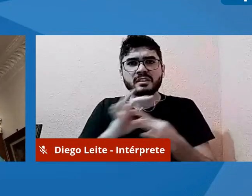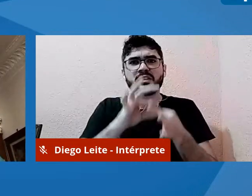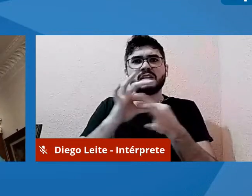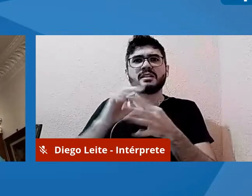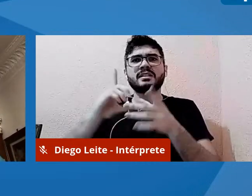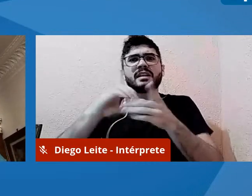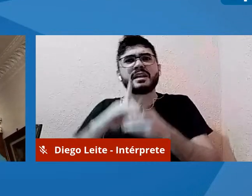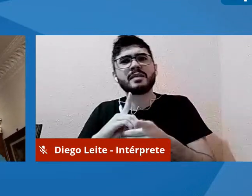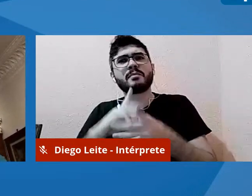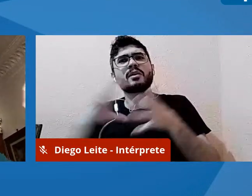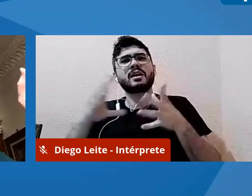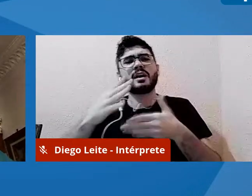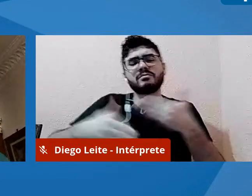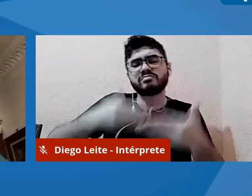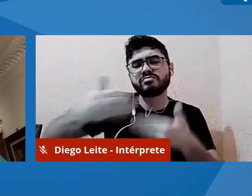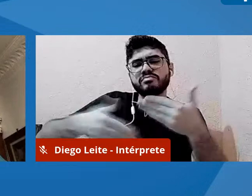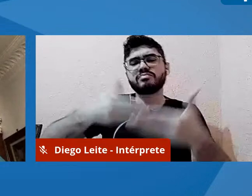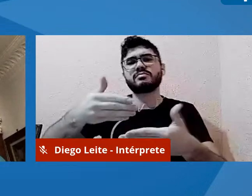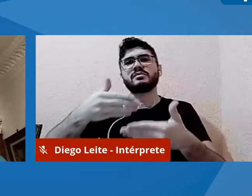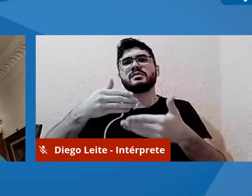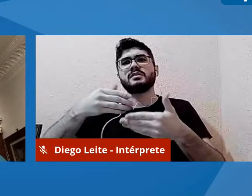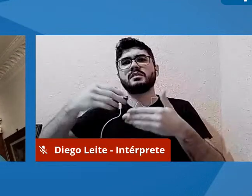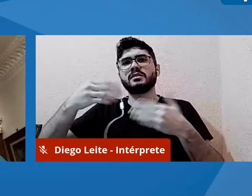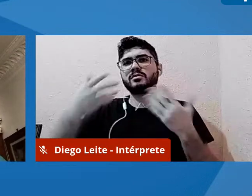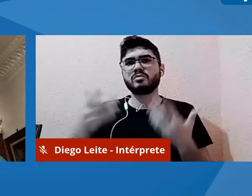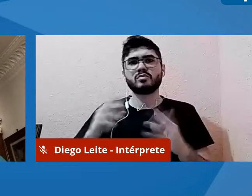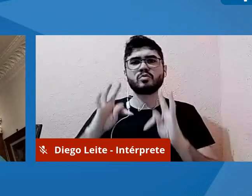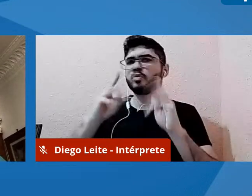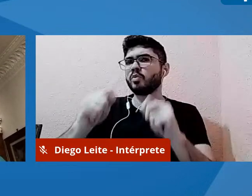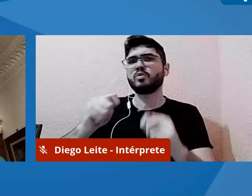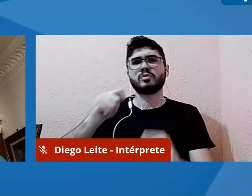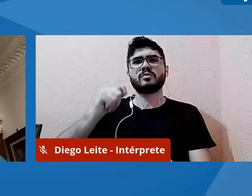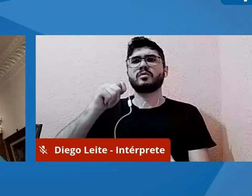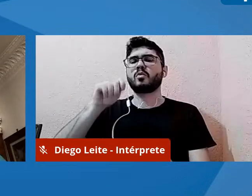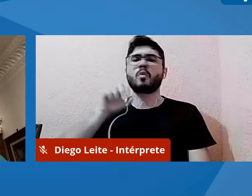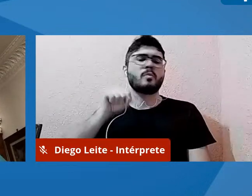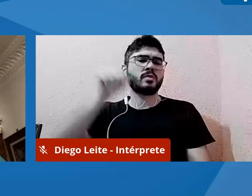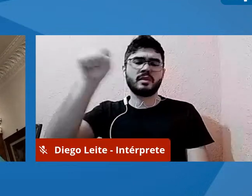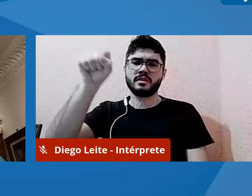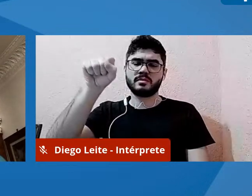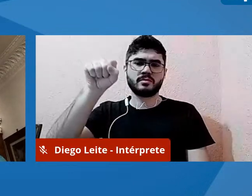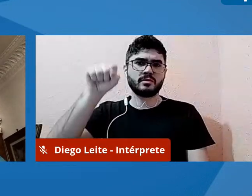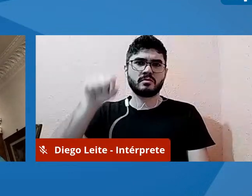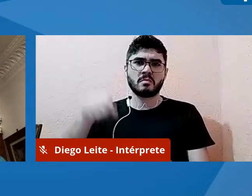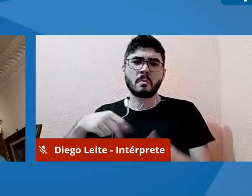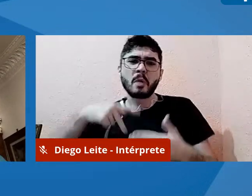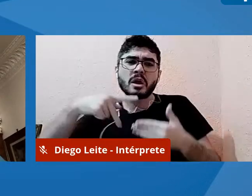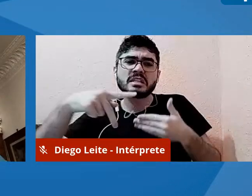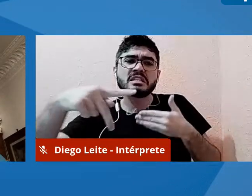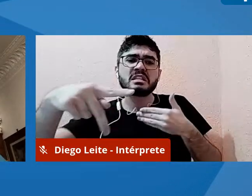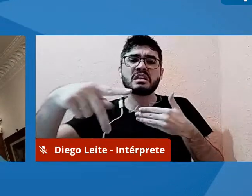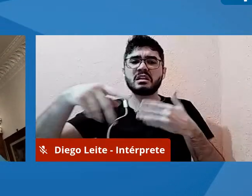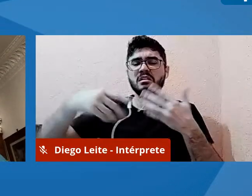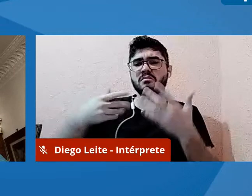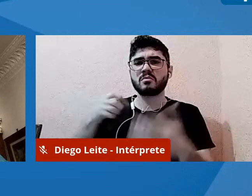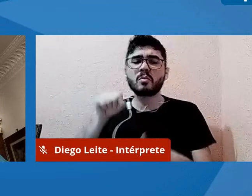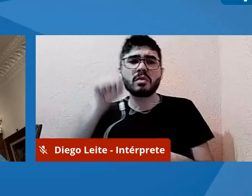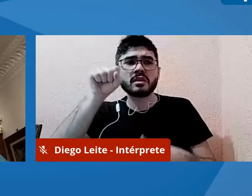Né? Tudo isso é comunismo para ele. Né? Bom, então, essa é outra